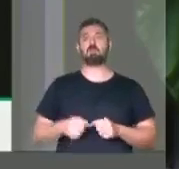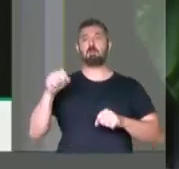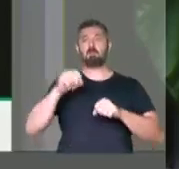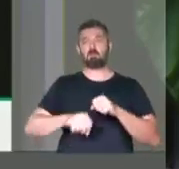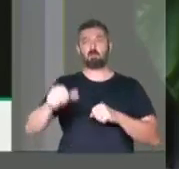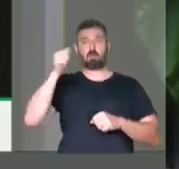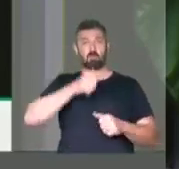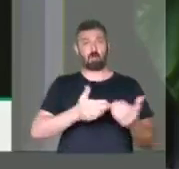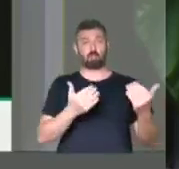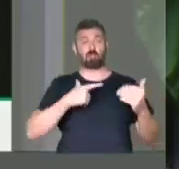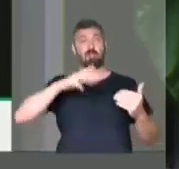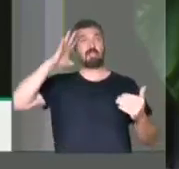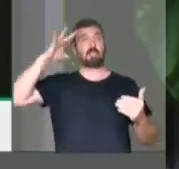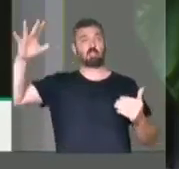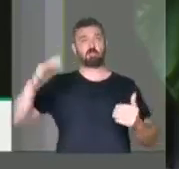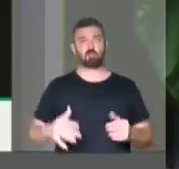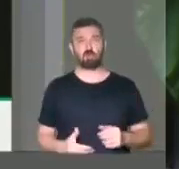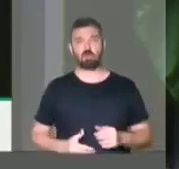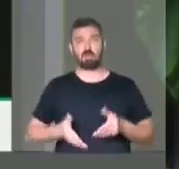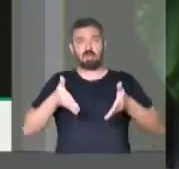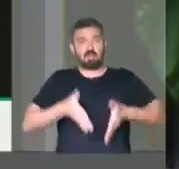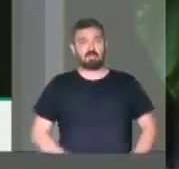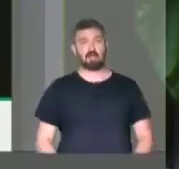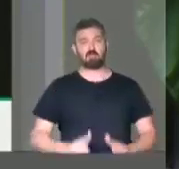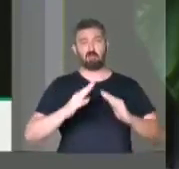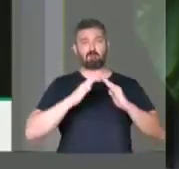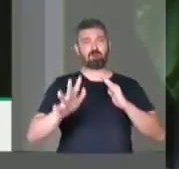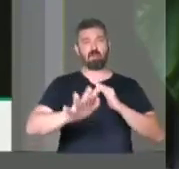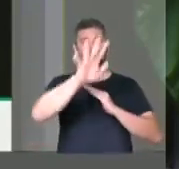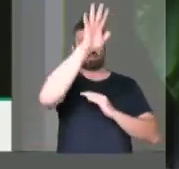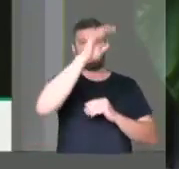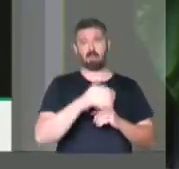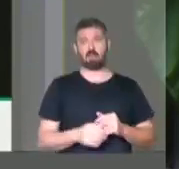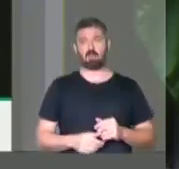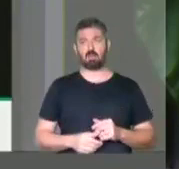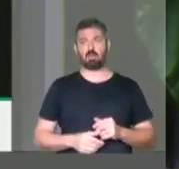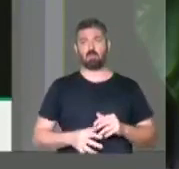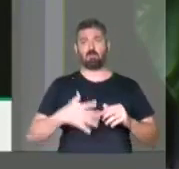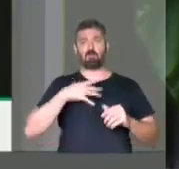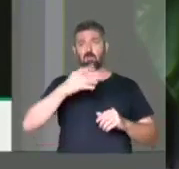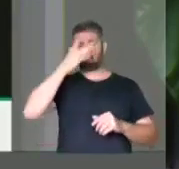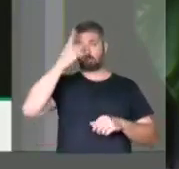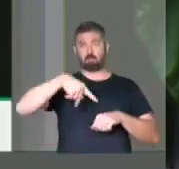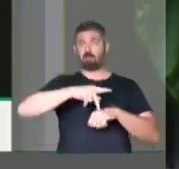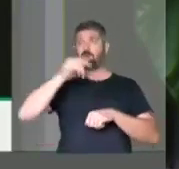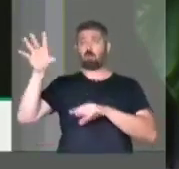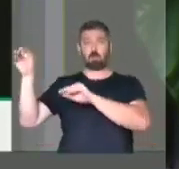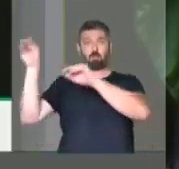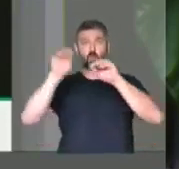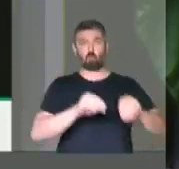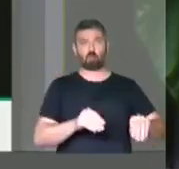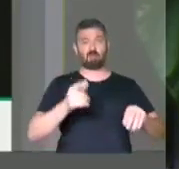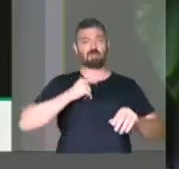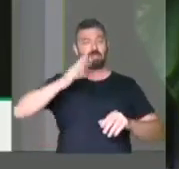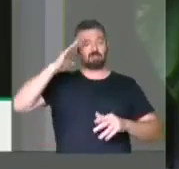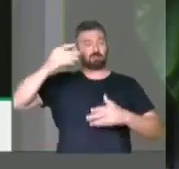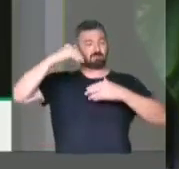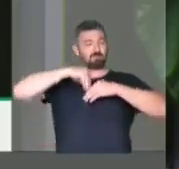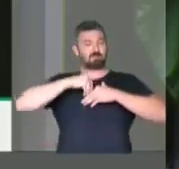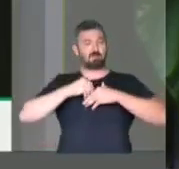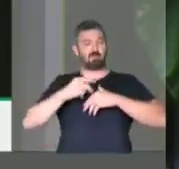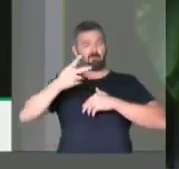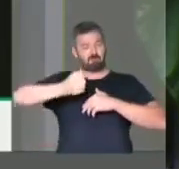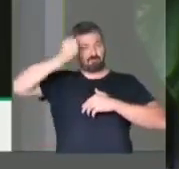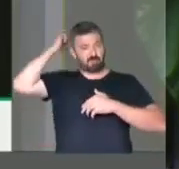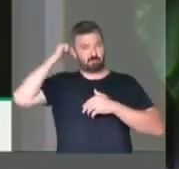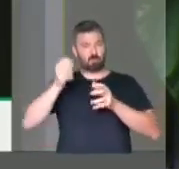de uma jovem carregada de sonhos, que nasce numa favela, filha de migrantes, que carregava seu sonho, que fez um